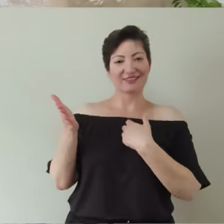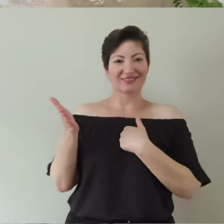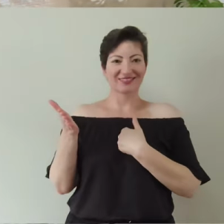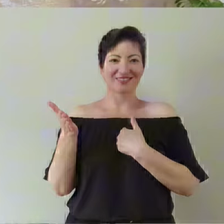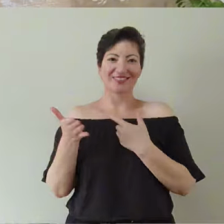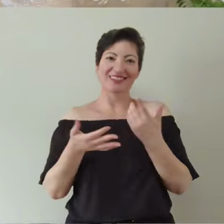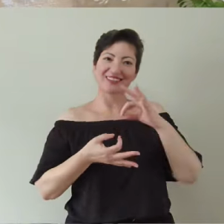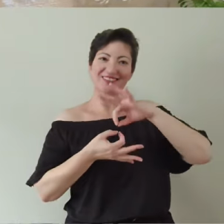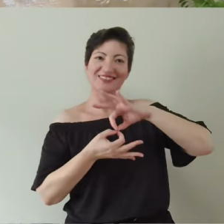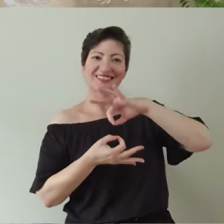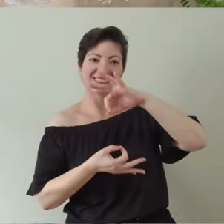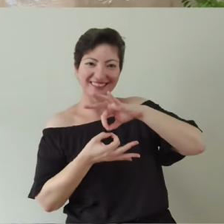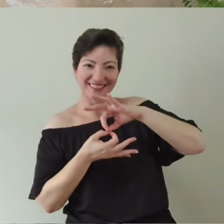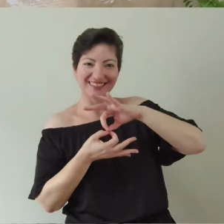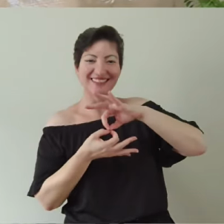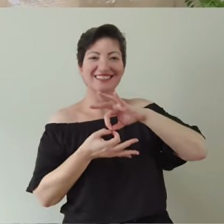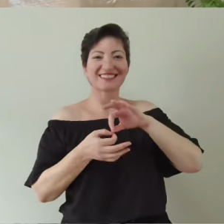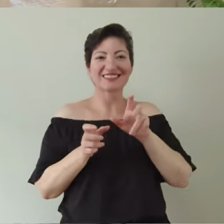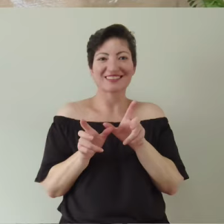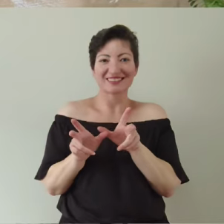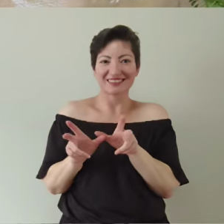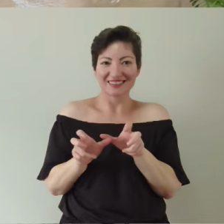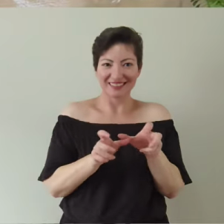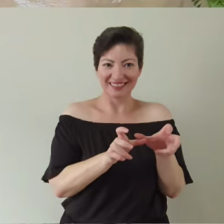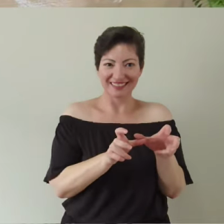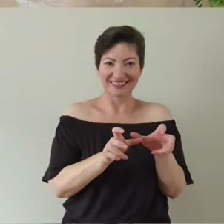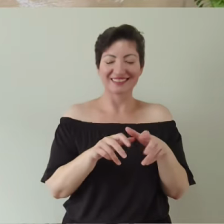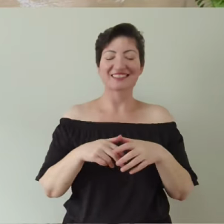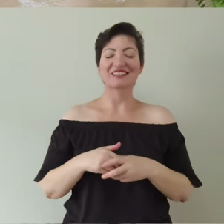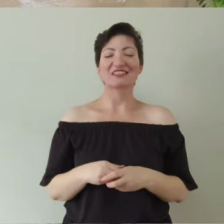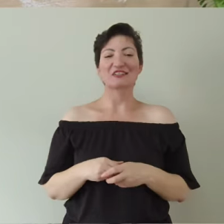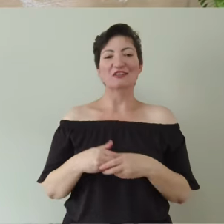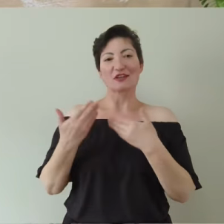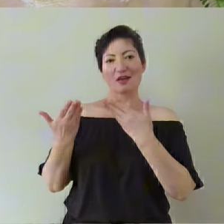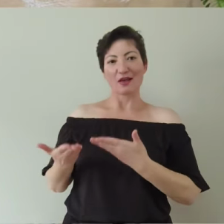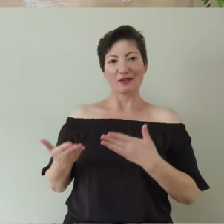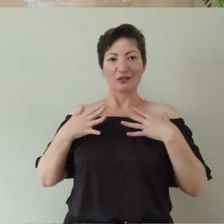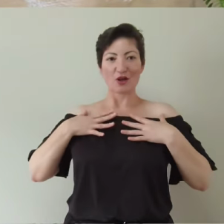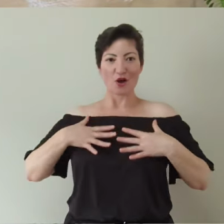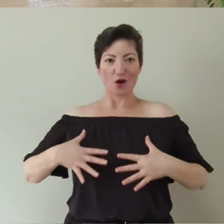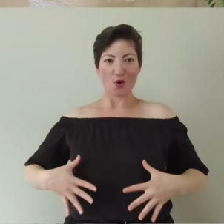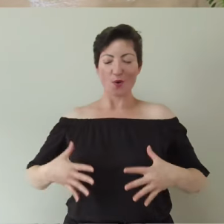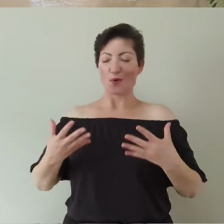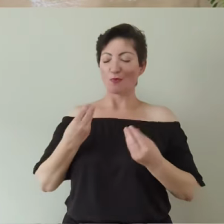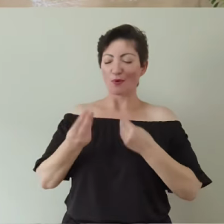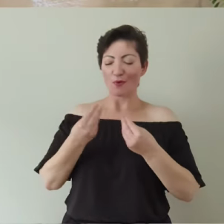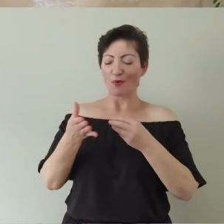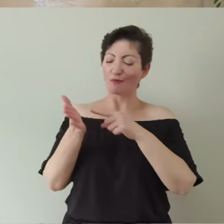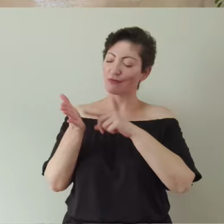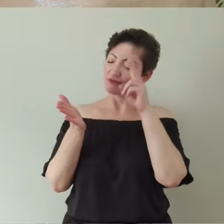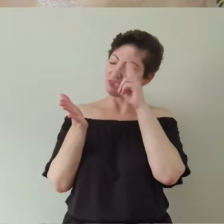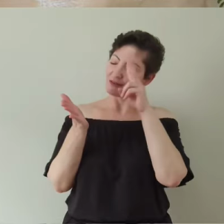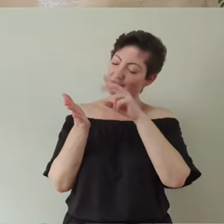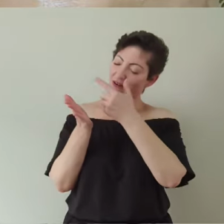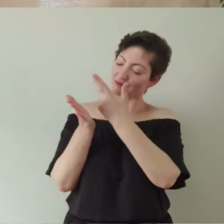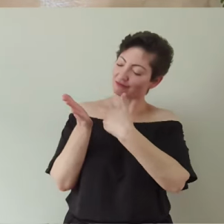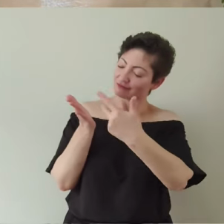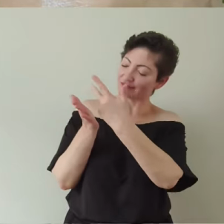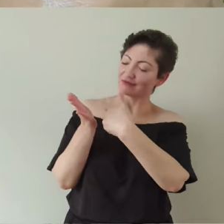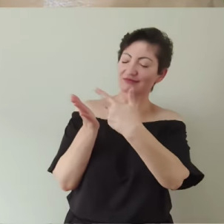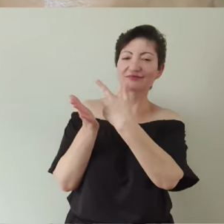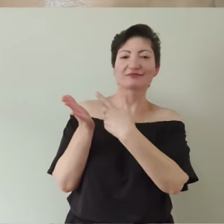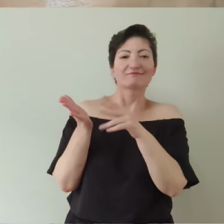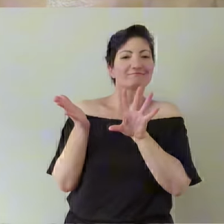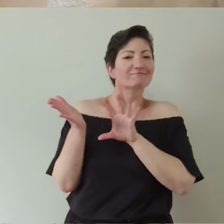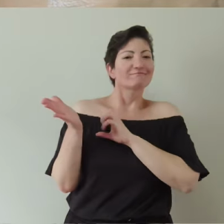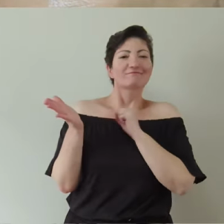canceriana. Então aqui é o figurino, e foi bem legal a construção do figurino que eu fiz, o Ai Sumir os Brinquedos, eu tenho o